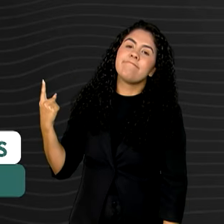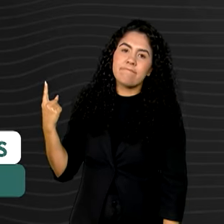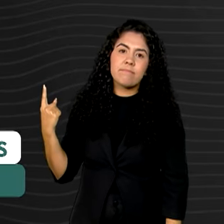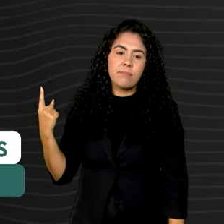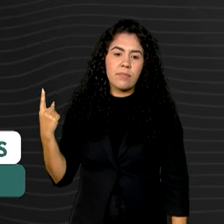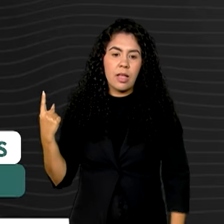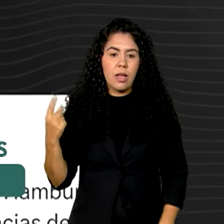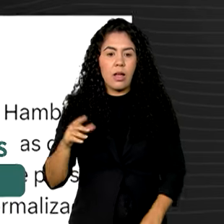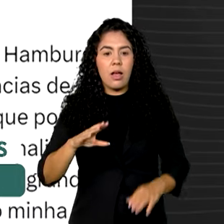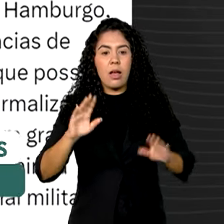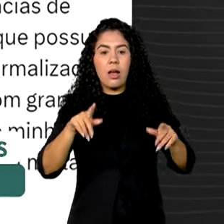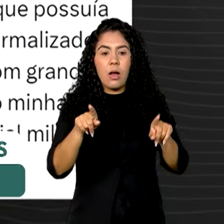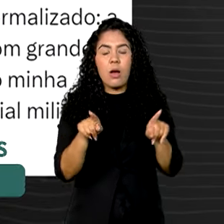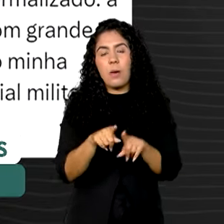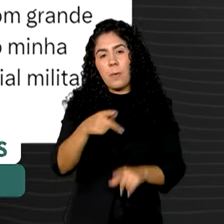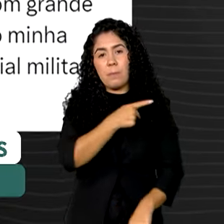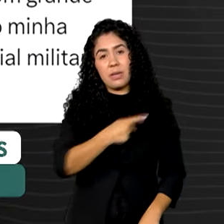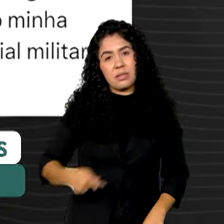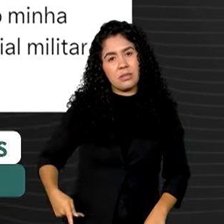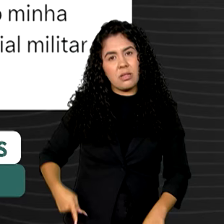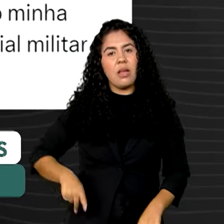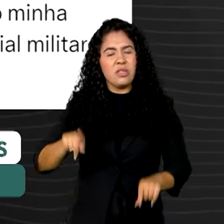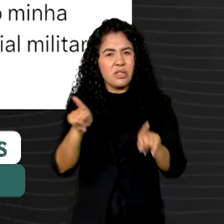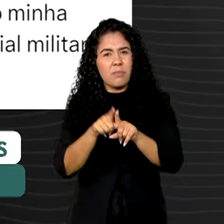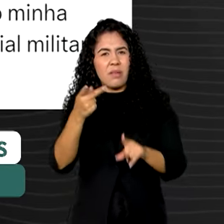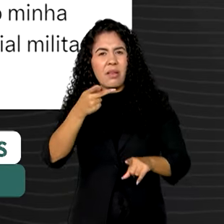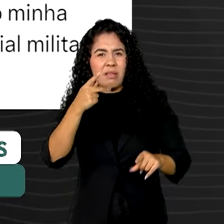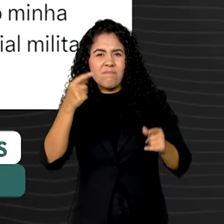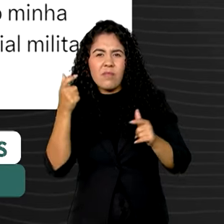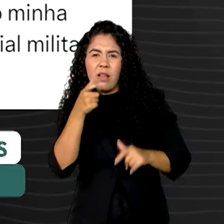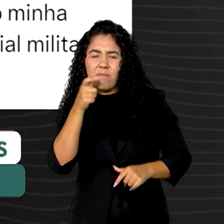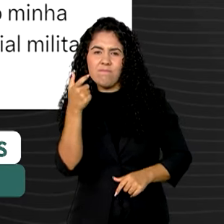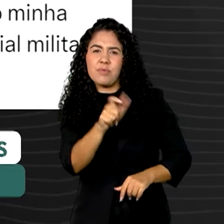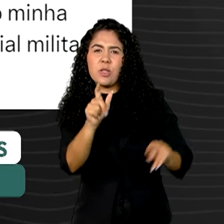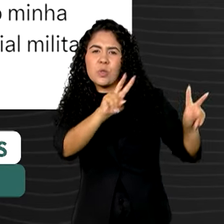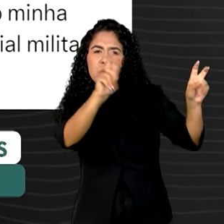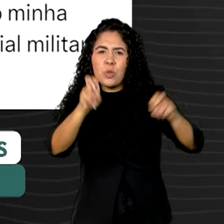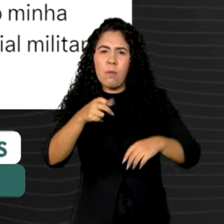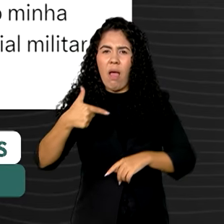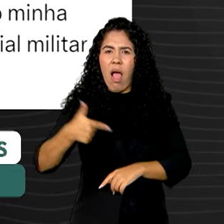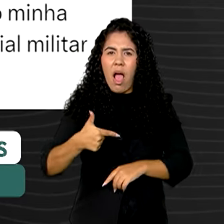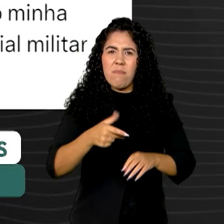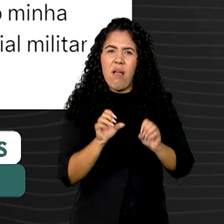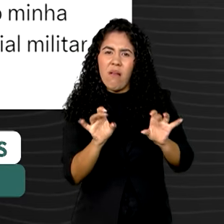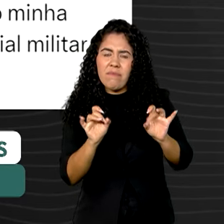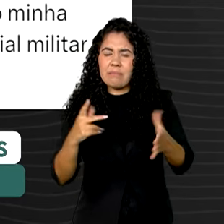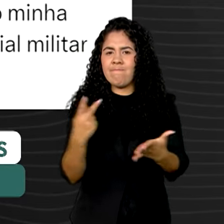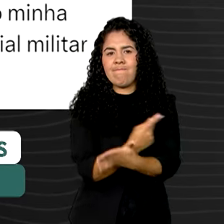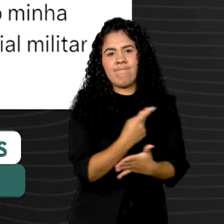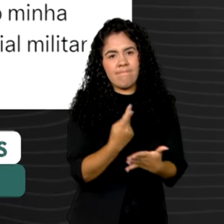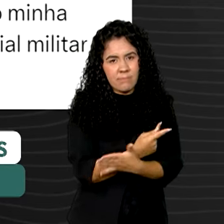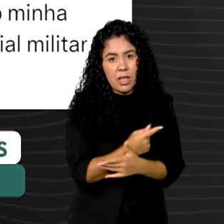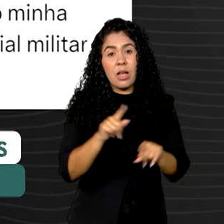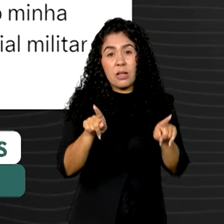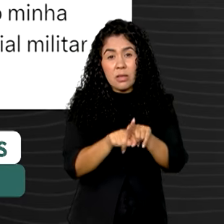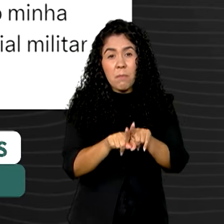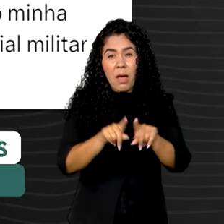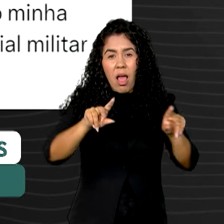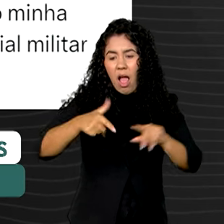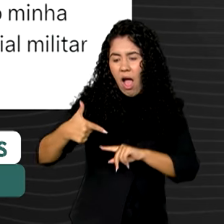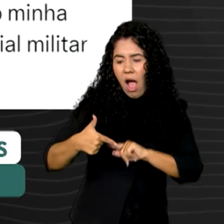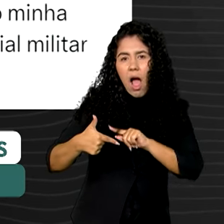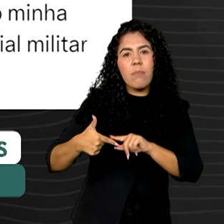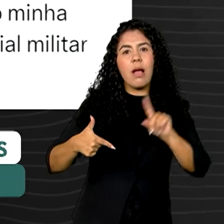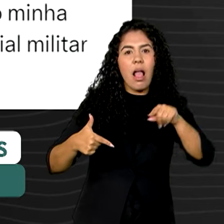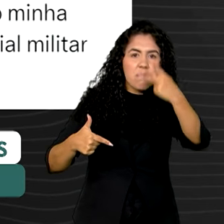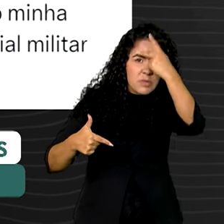presidente também criticou a distribuição indiscriminada de armamentos na sociedade disse que grande parte dessas armas caem